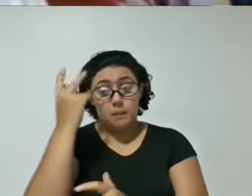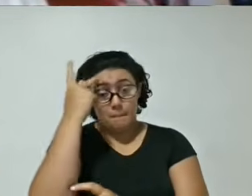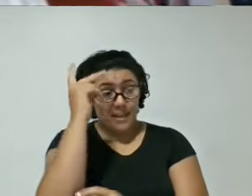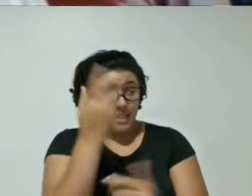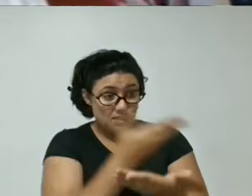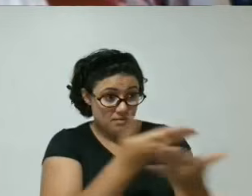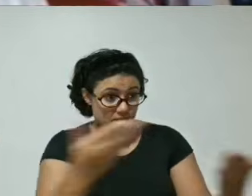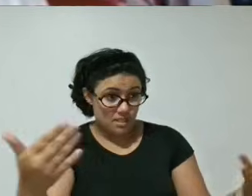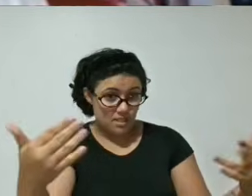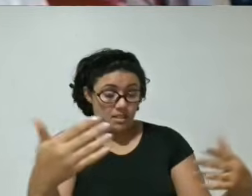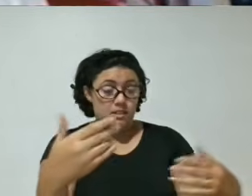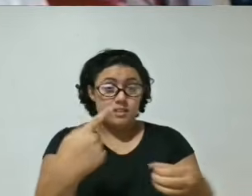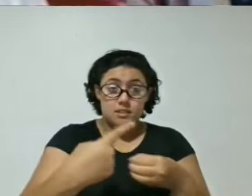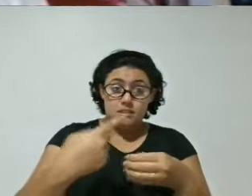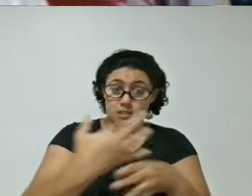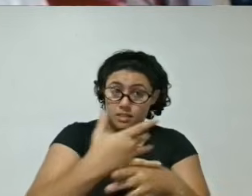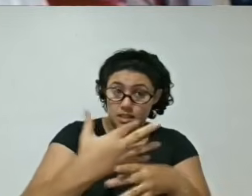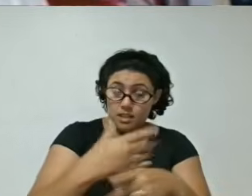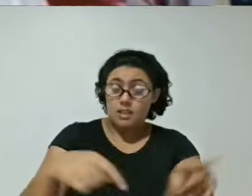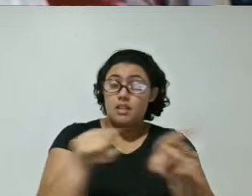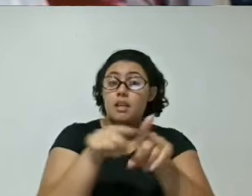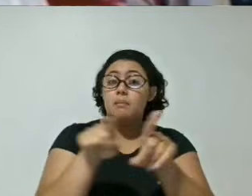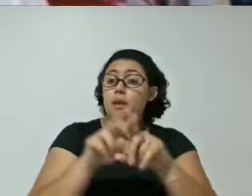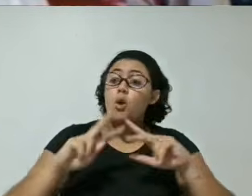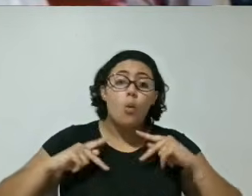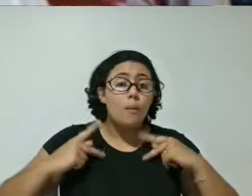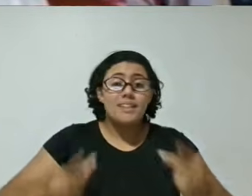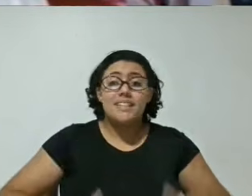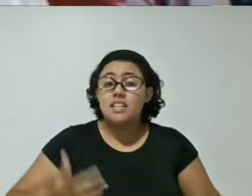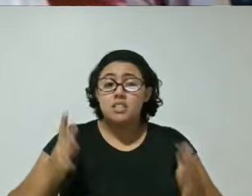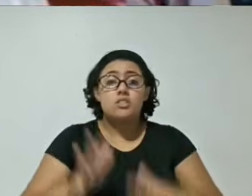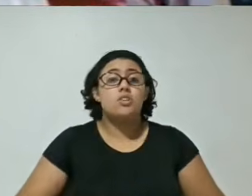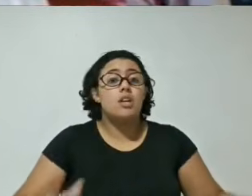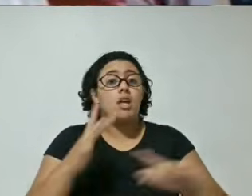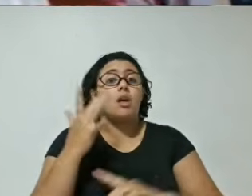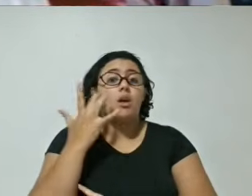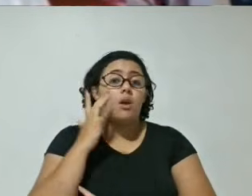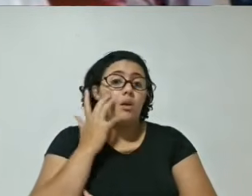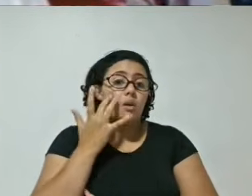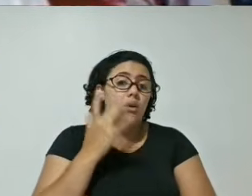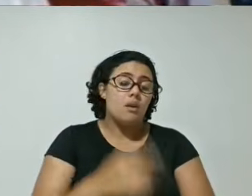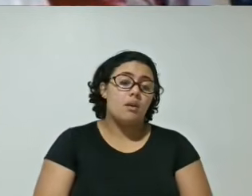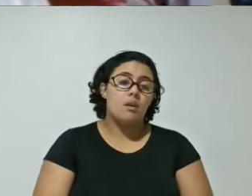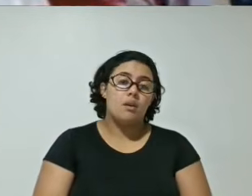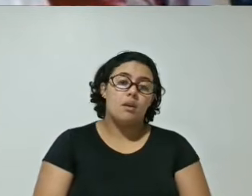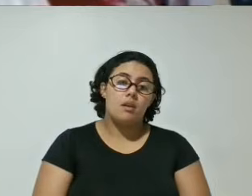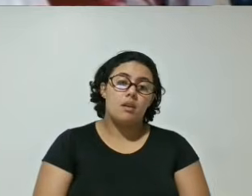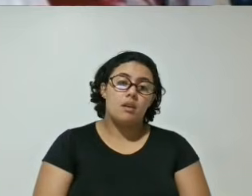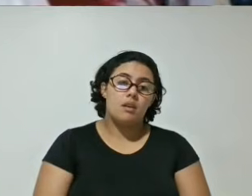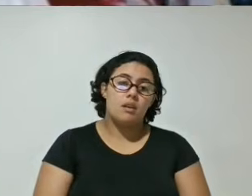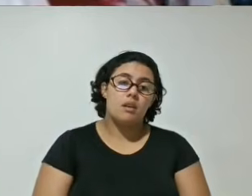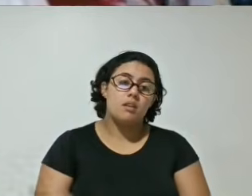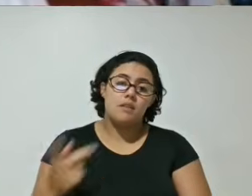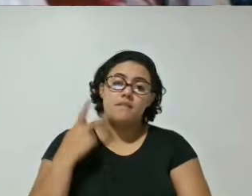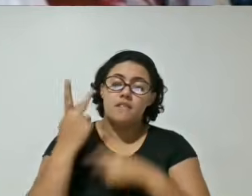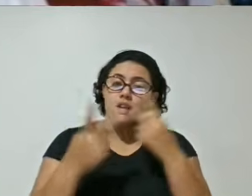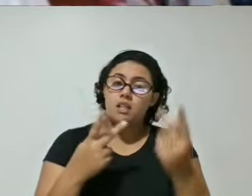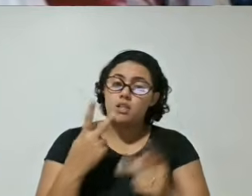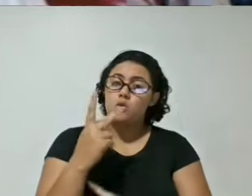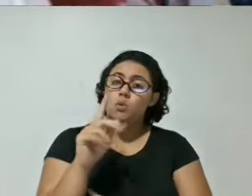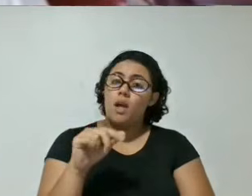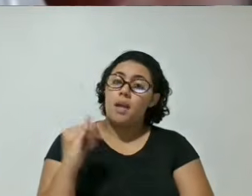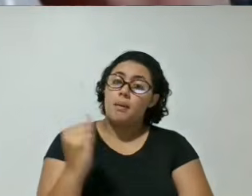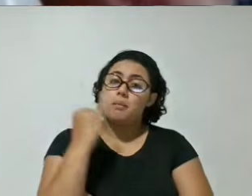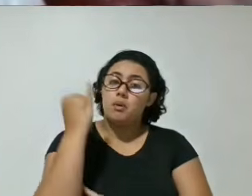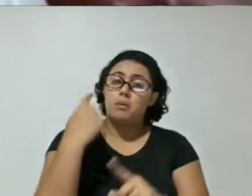para a humanidade em geral, né? Então, eu acho que nós vimos como essa fala sua é importante, só desculpe, porque